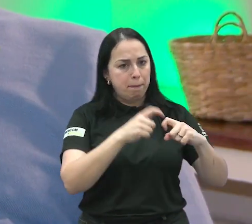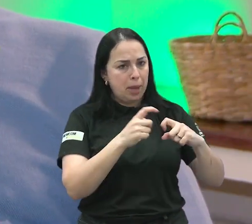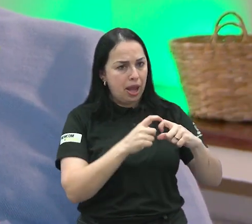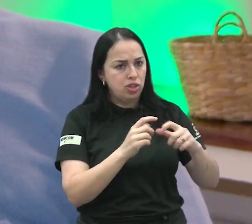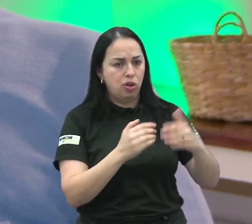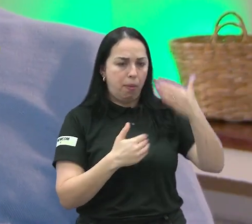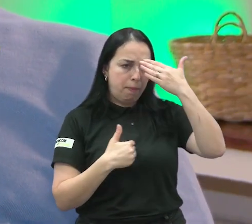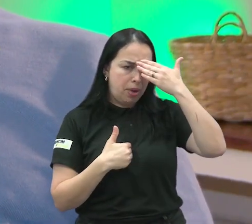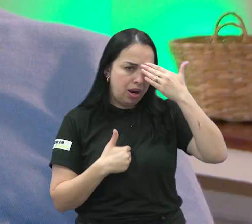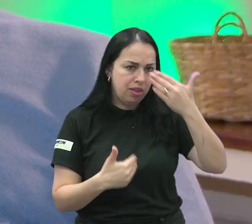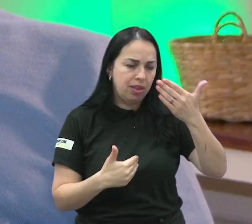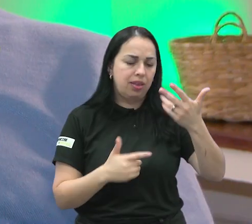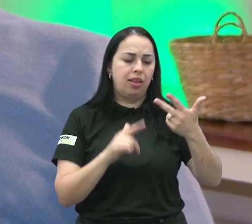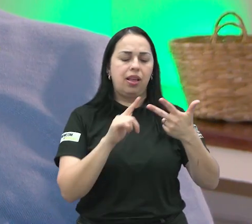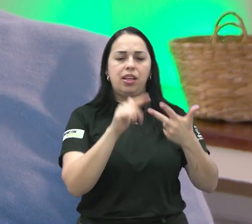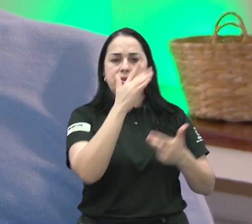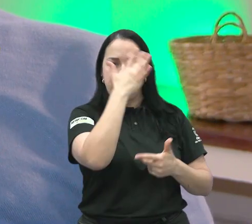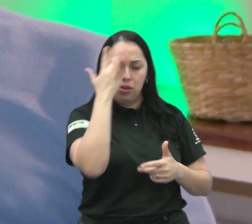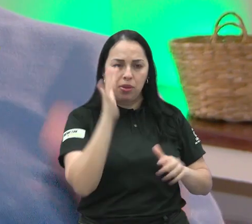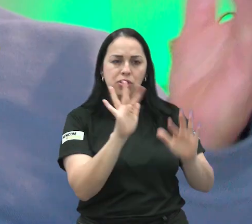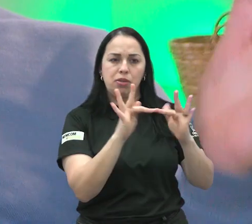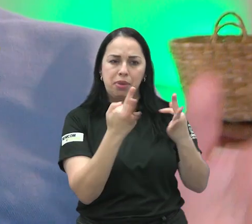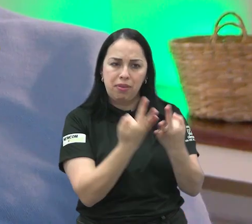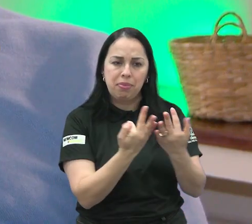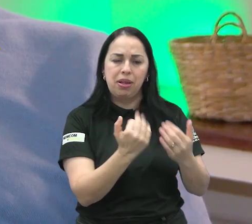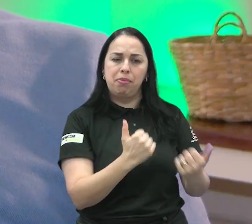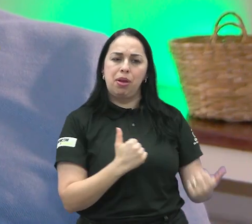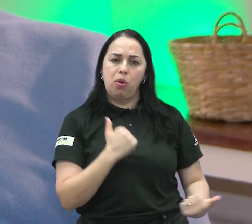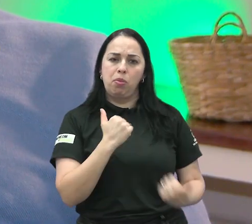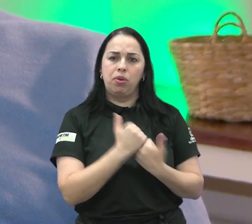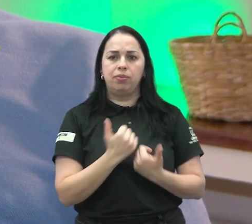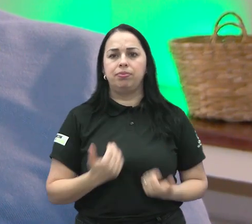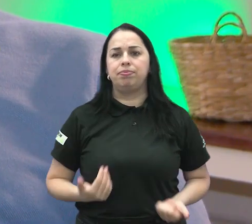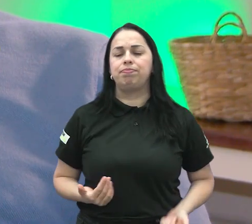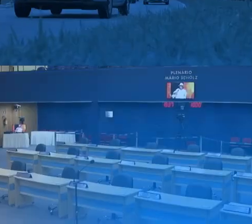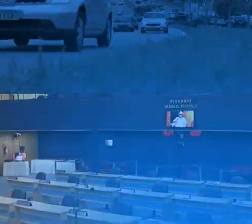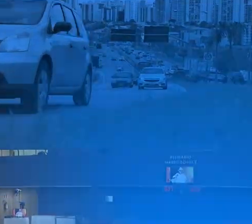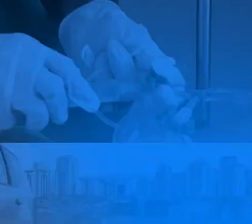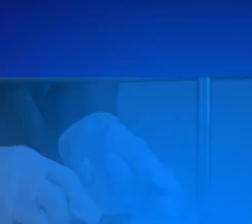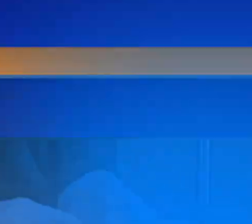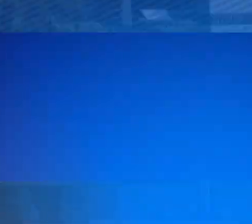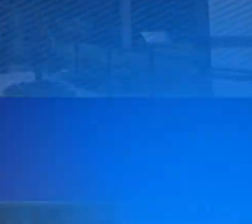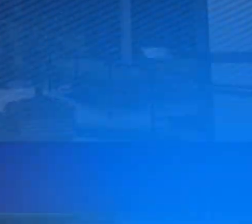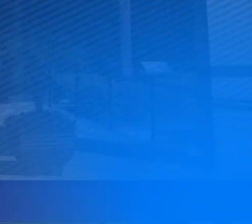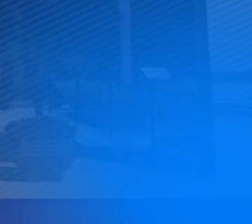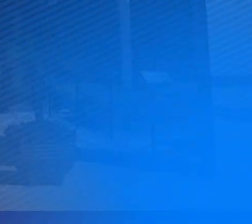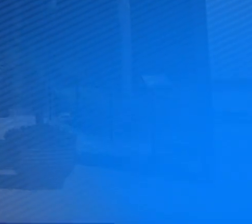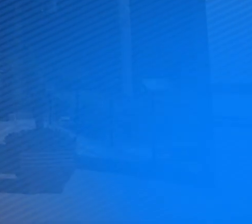às médicas, a todo mundo que me apoiou, minha família, né?